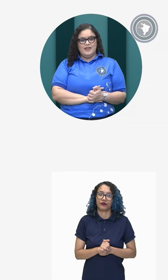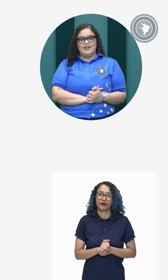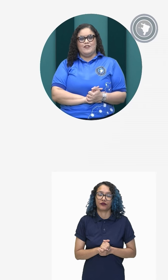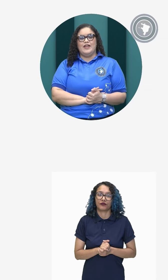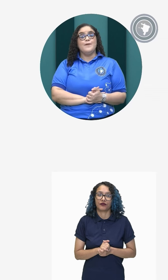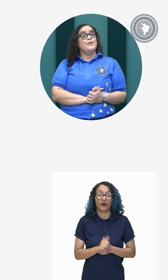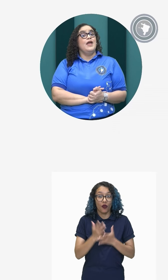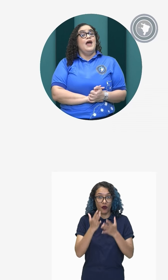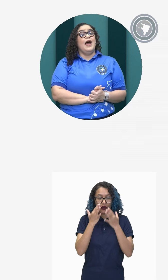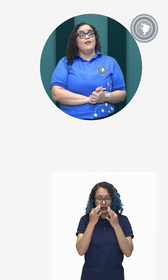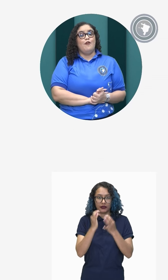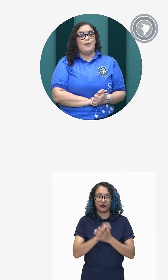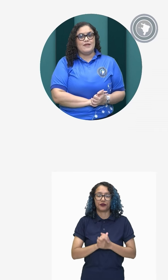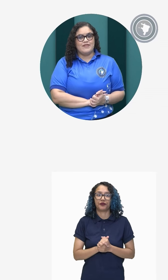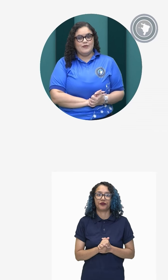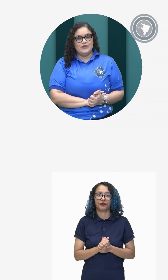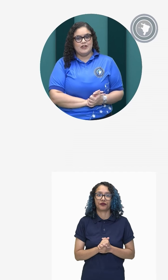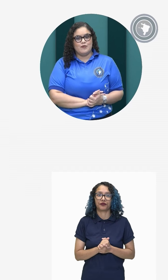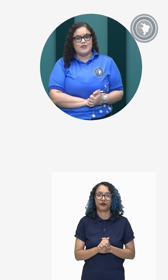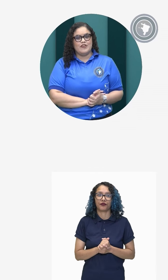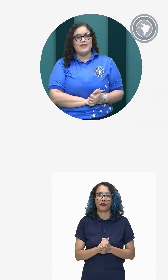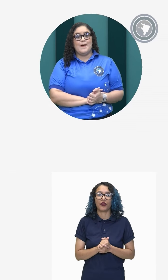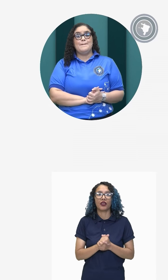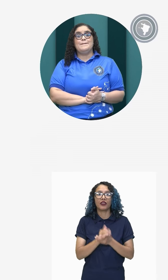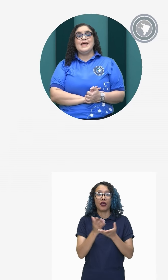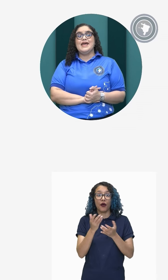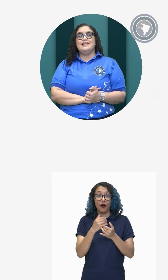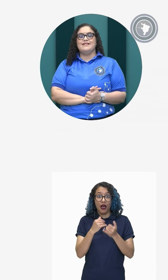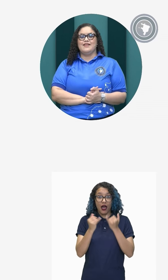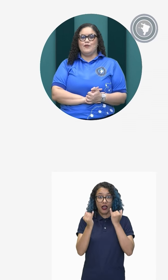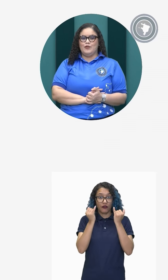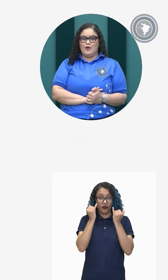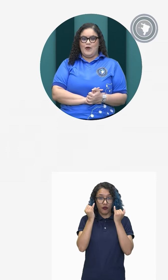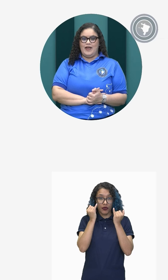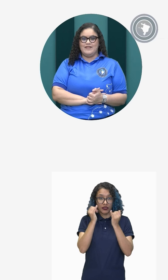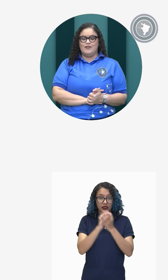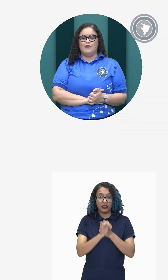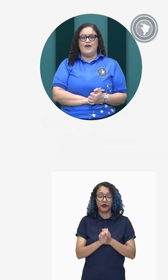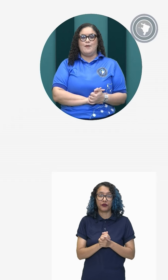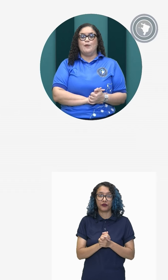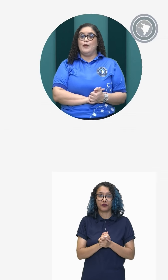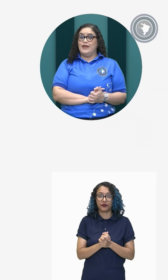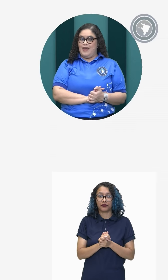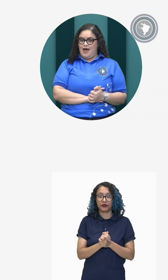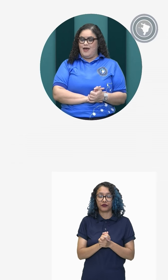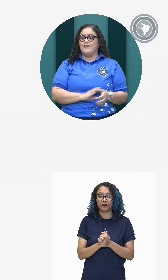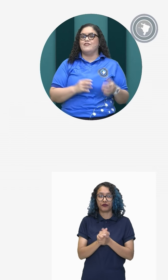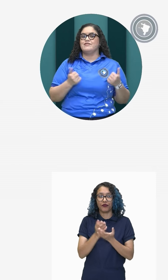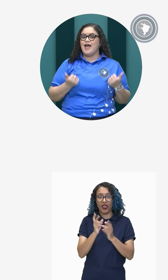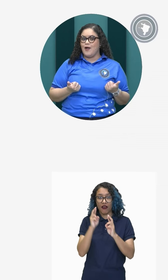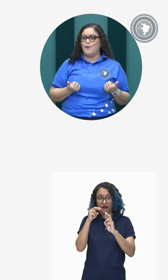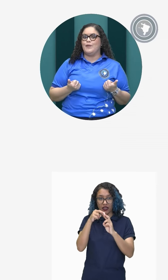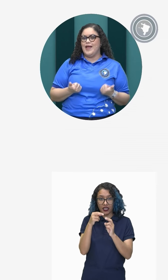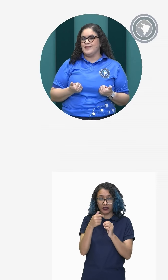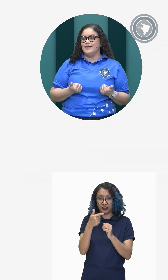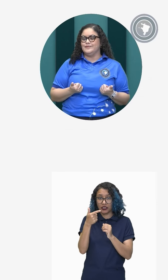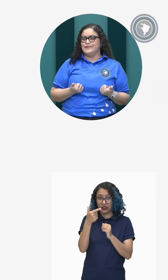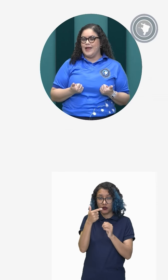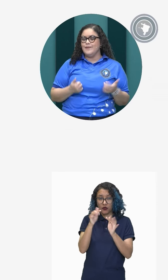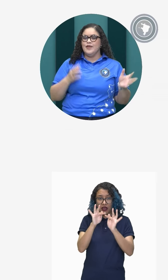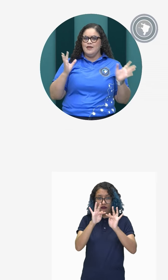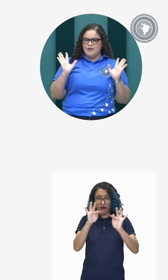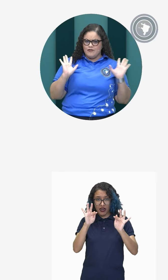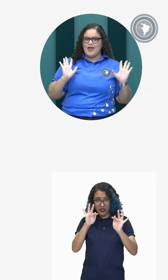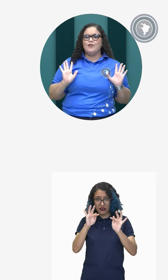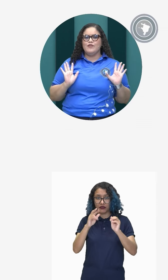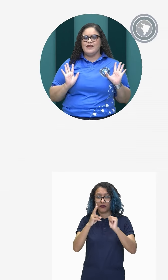portanto, o seguinte, né? A informação transmitida pela segunda ocorrência do verbo bloquear está completa,